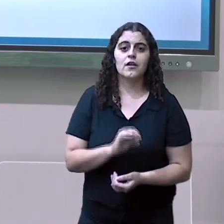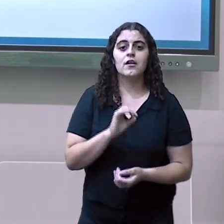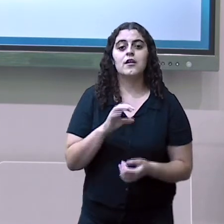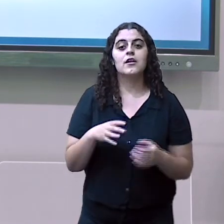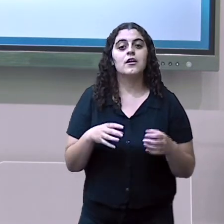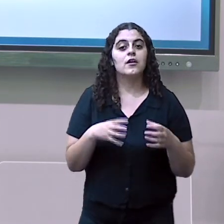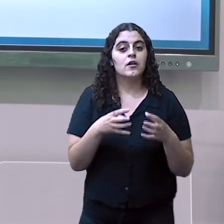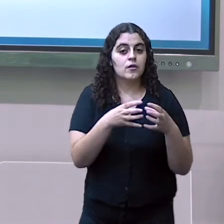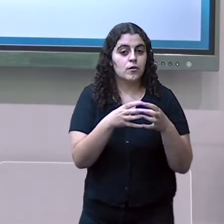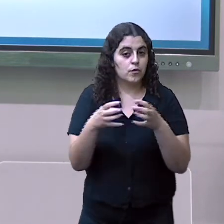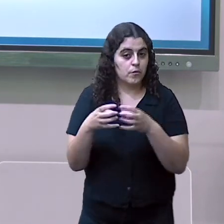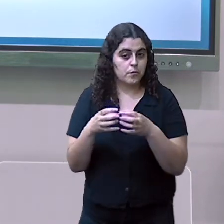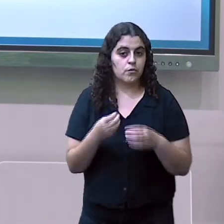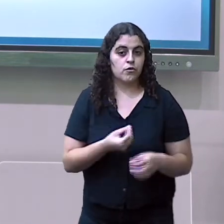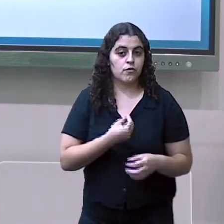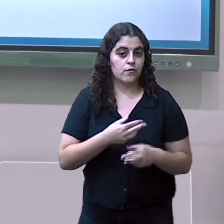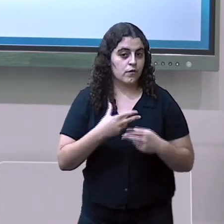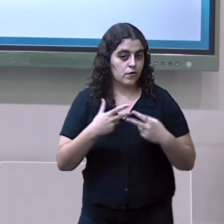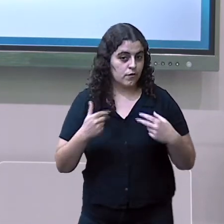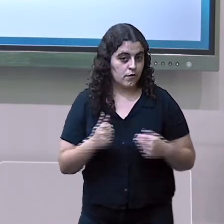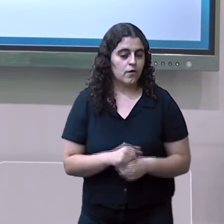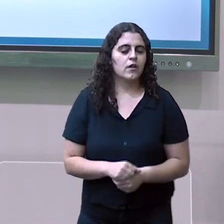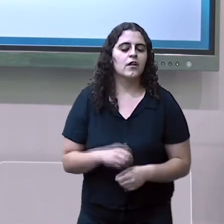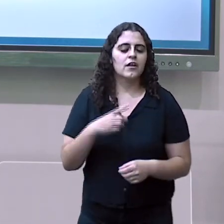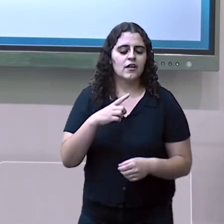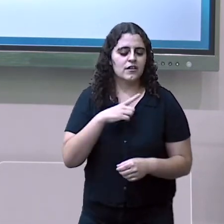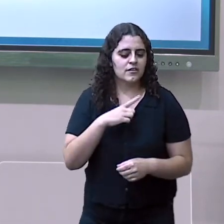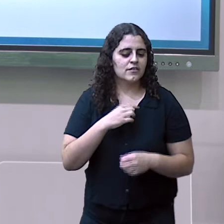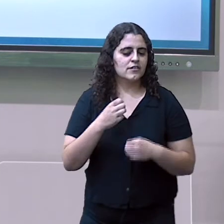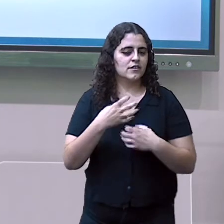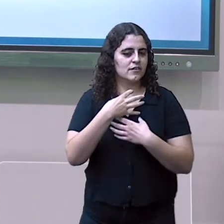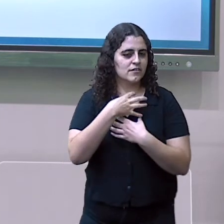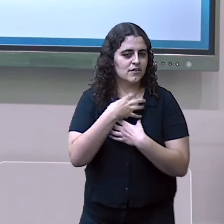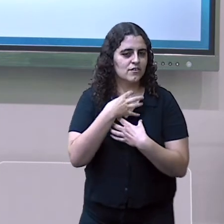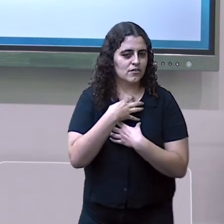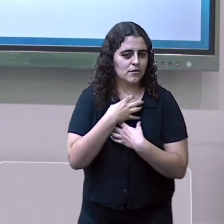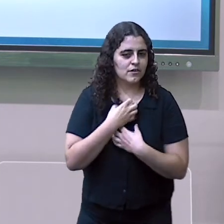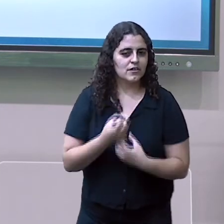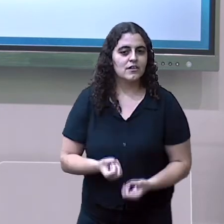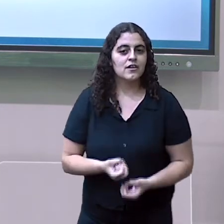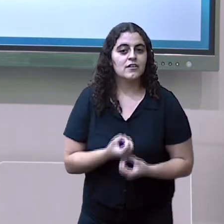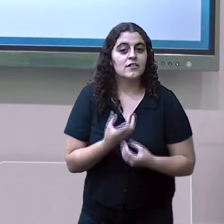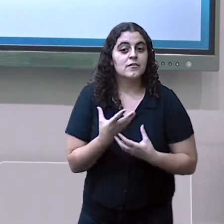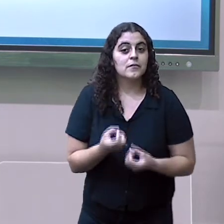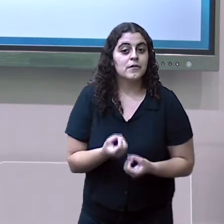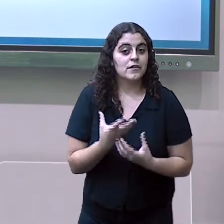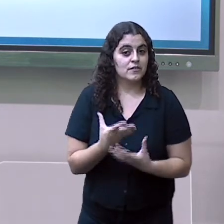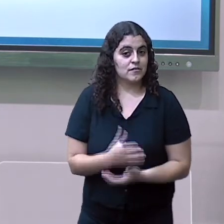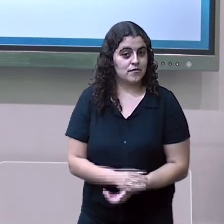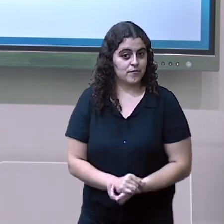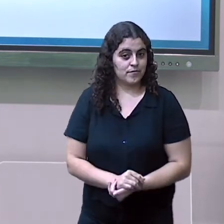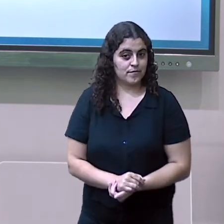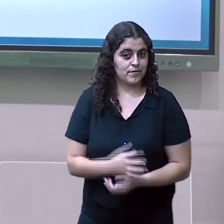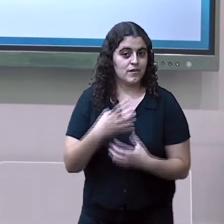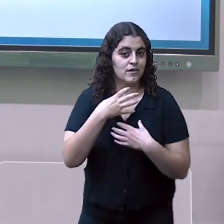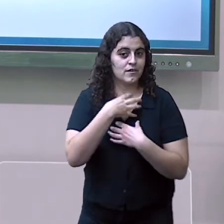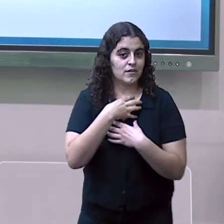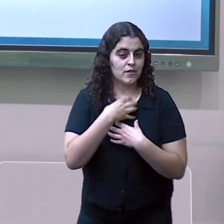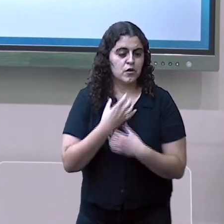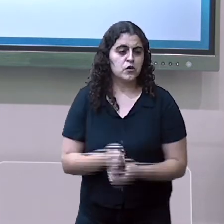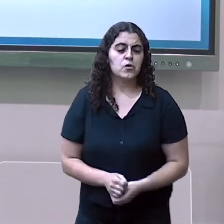ser vivo tem sentimentos. Todo ser vivo expressa sentimento. E